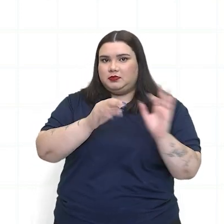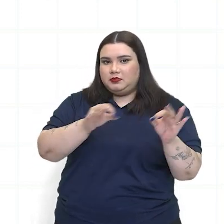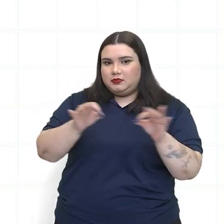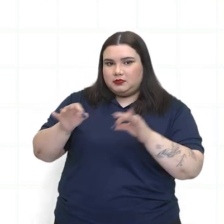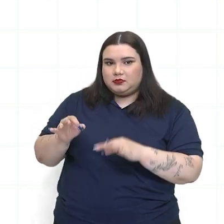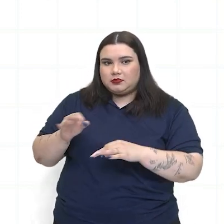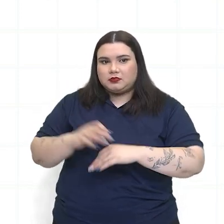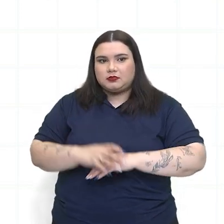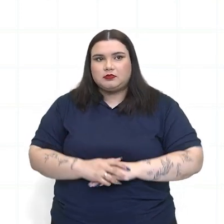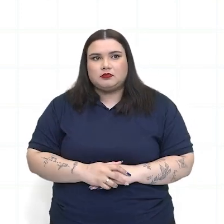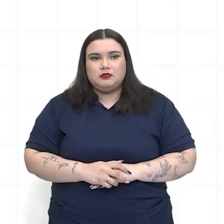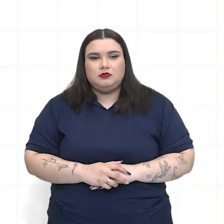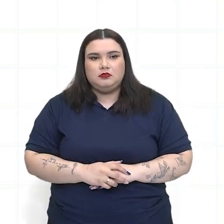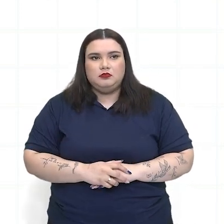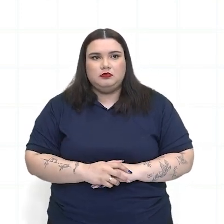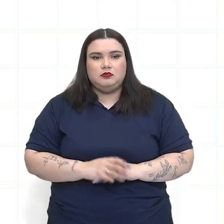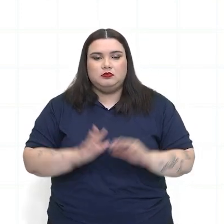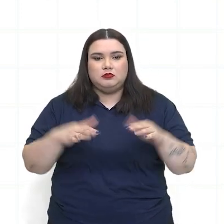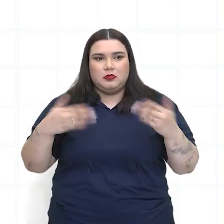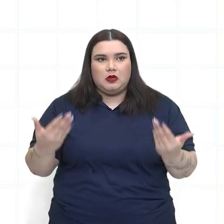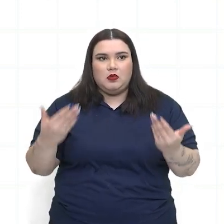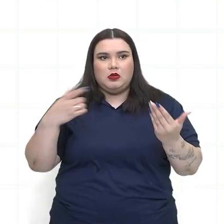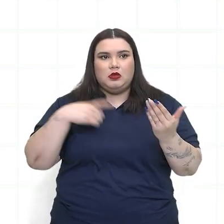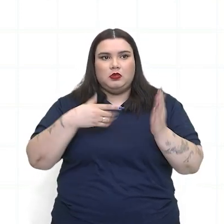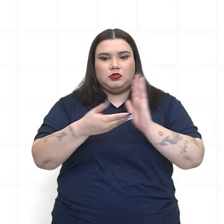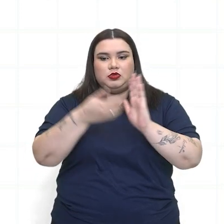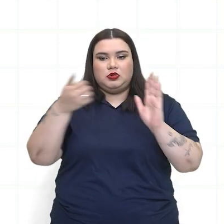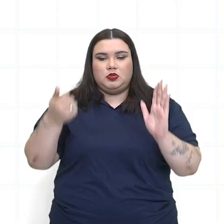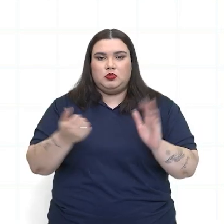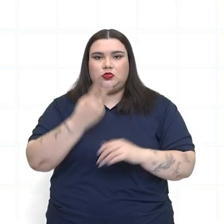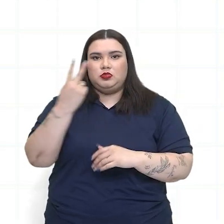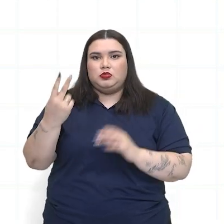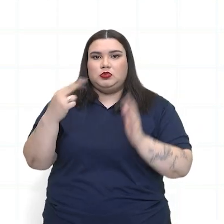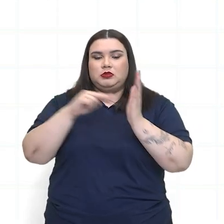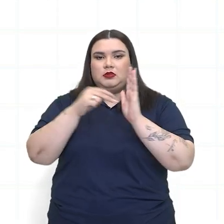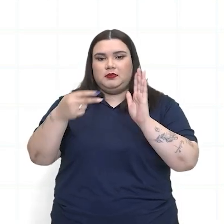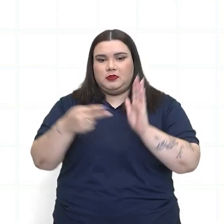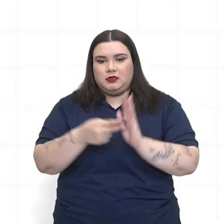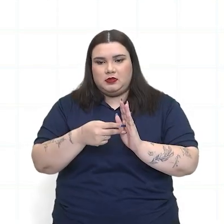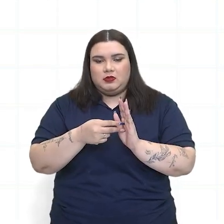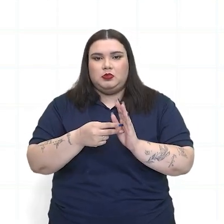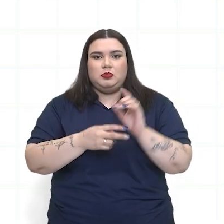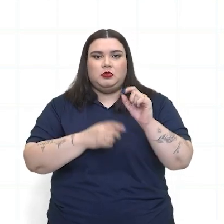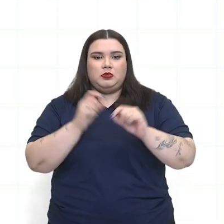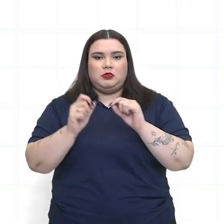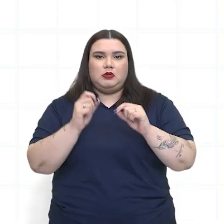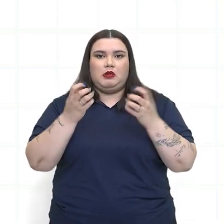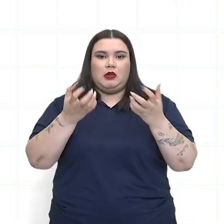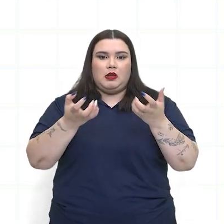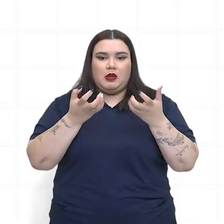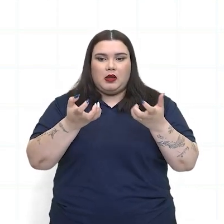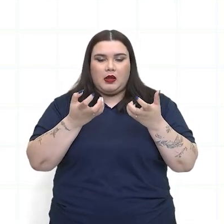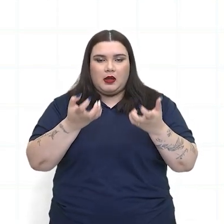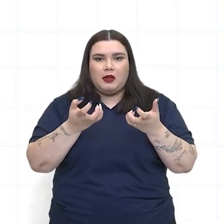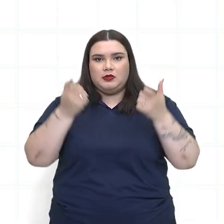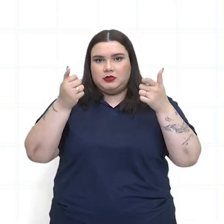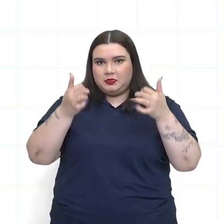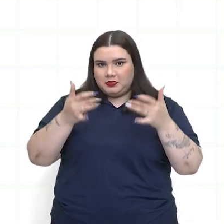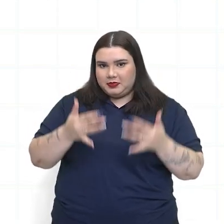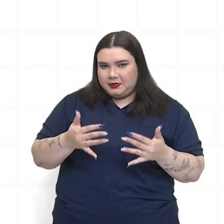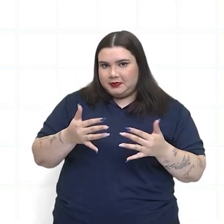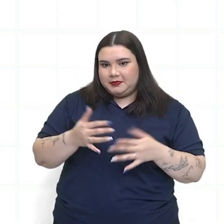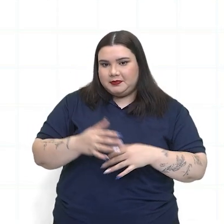certo? Tira a ambiguidade, tira um sentido adverso daquele que se queria